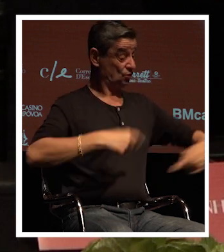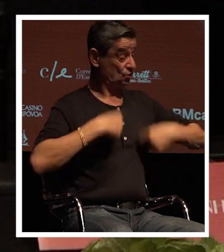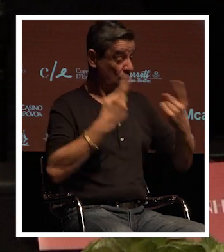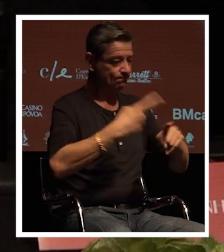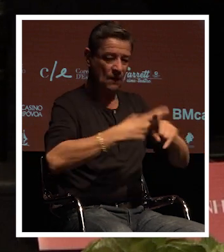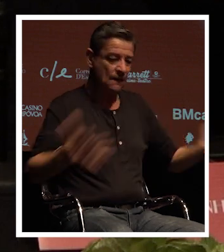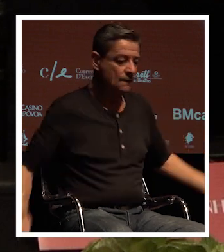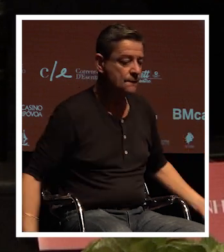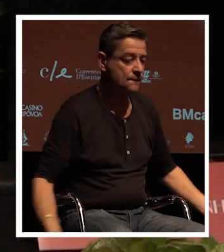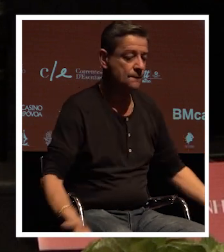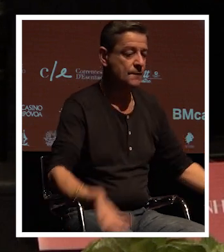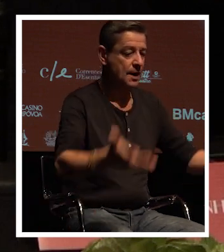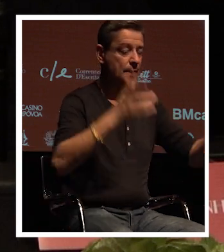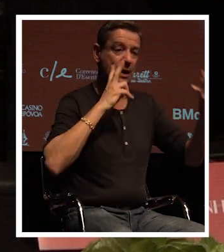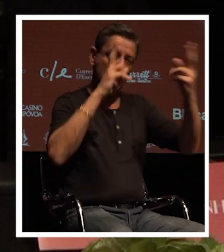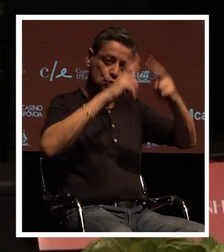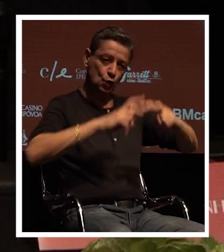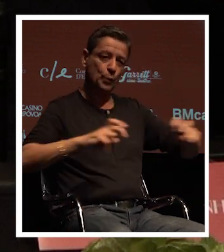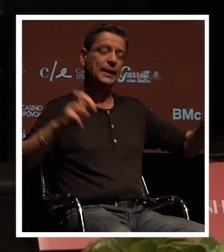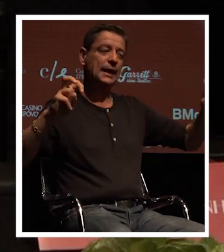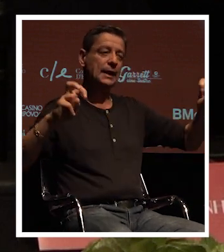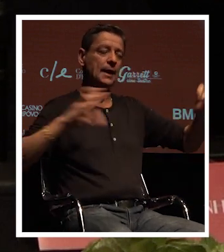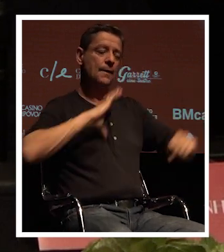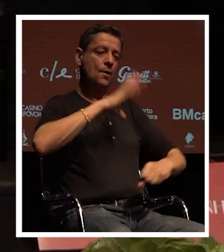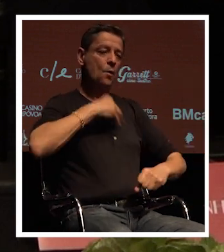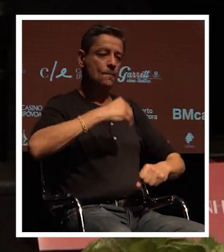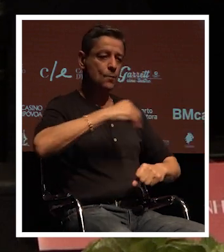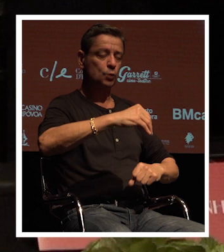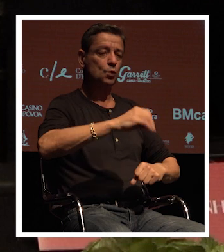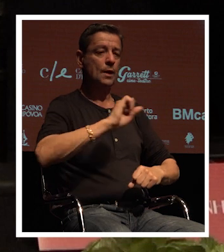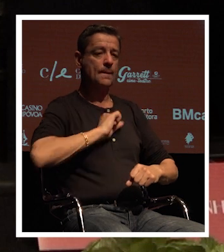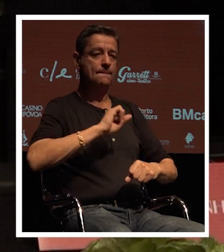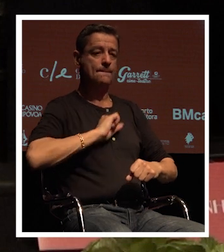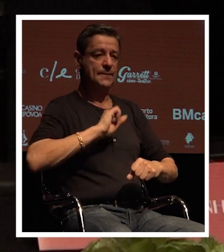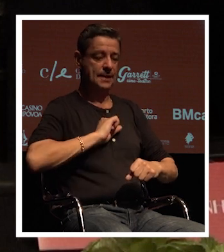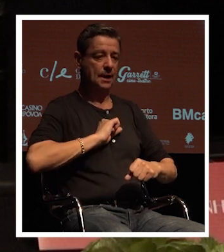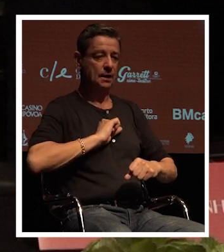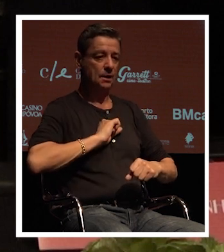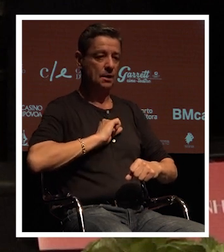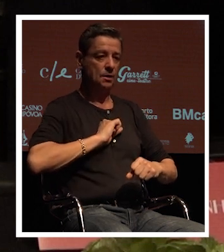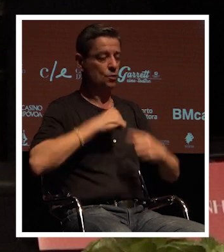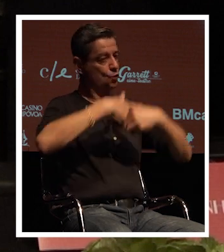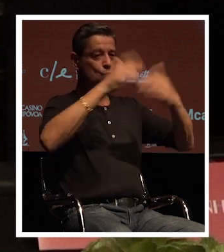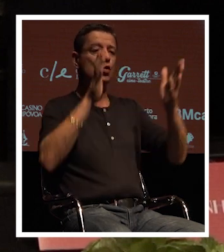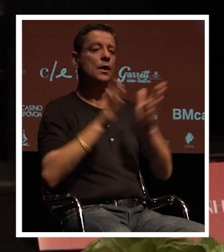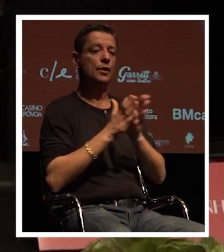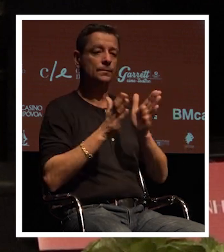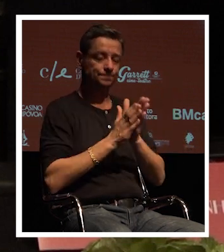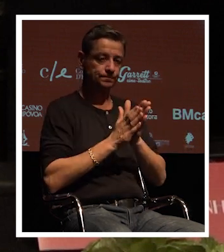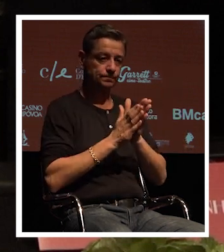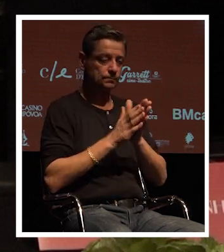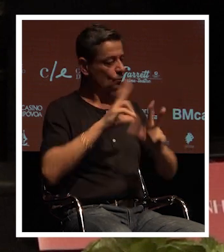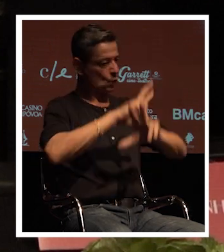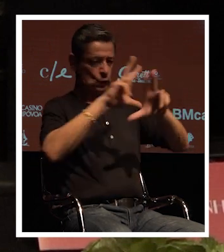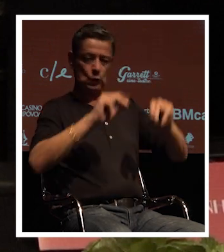estimulando a curiosidade para me descobrir e descobrir o mundo na Ótica desta minha unicidade no todo